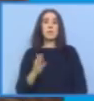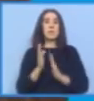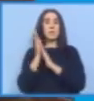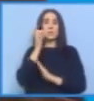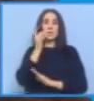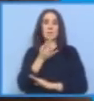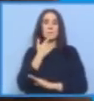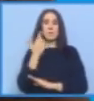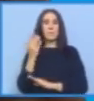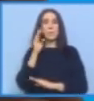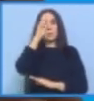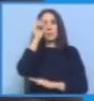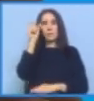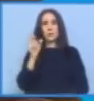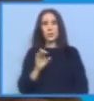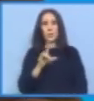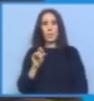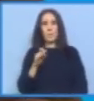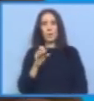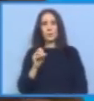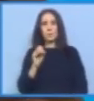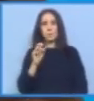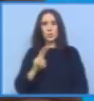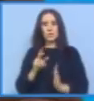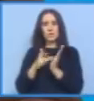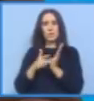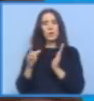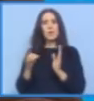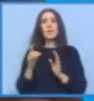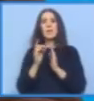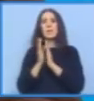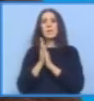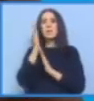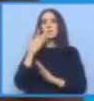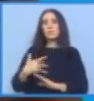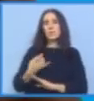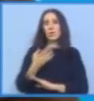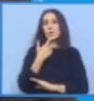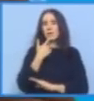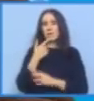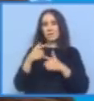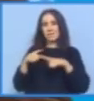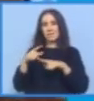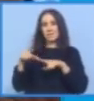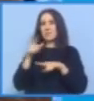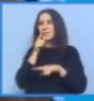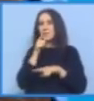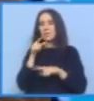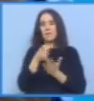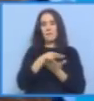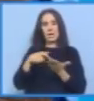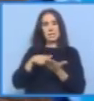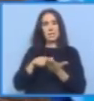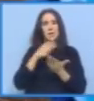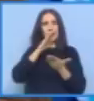misericórdia. O Papa João Paulo II escreveu uma das suas encíclicas, Dives in Misericórdia. Deus é misericórdia. Tem a ver com esta frase aqui da Carta aos